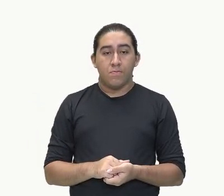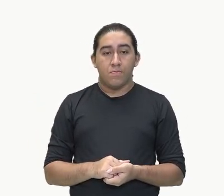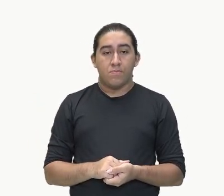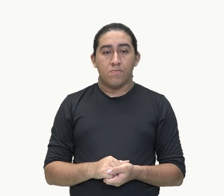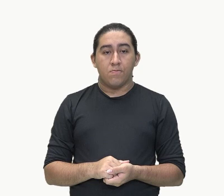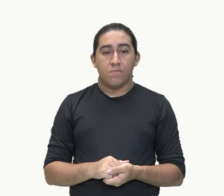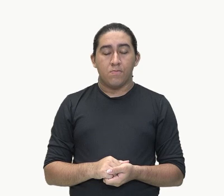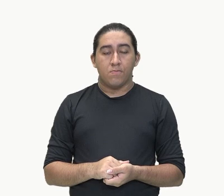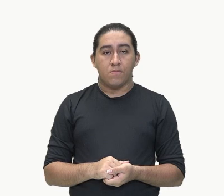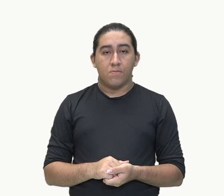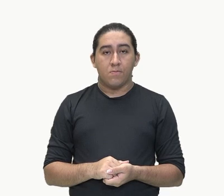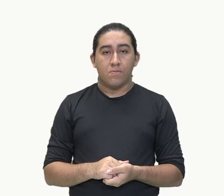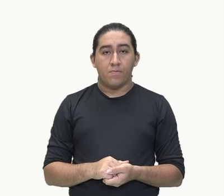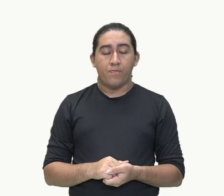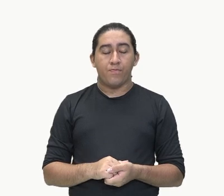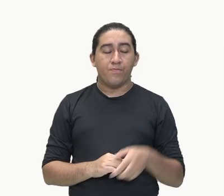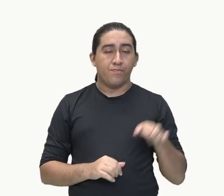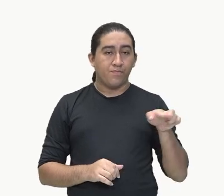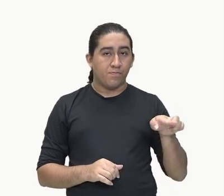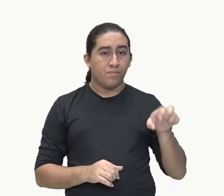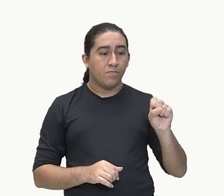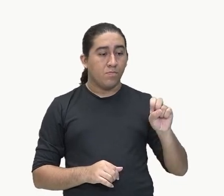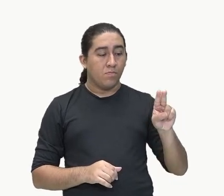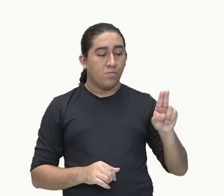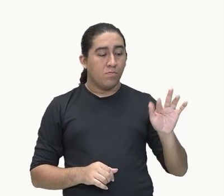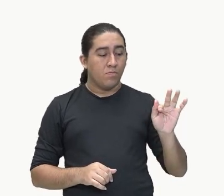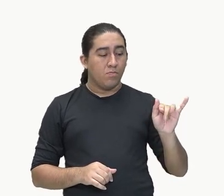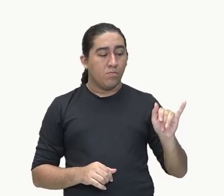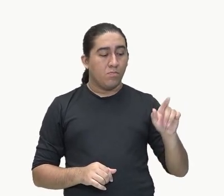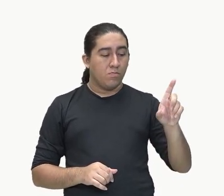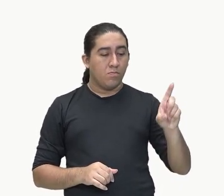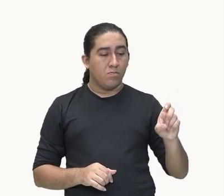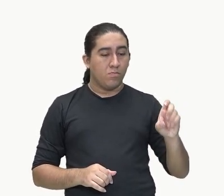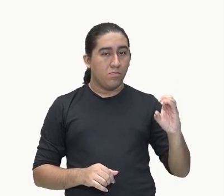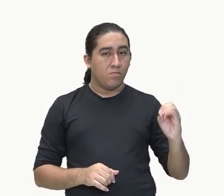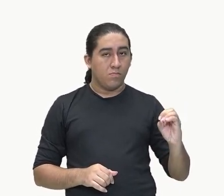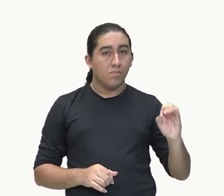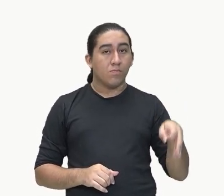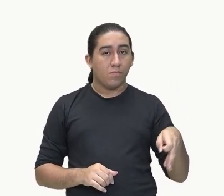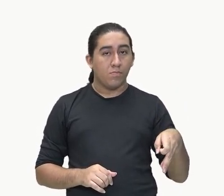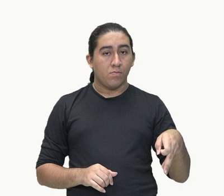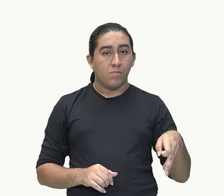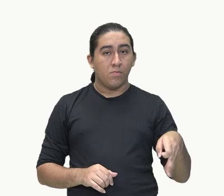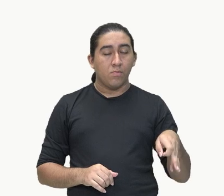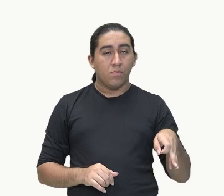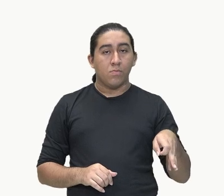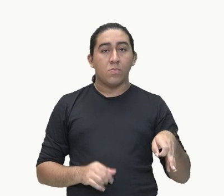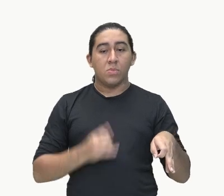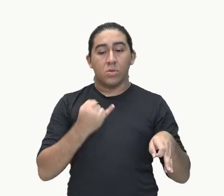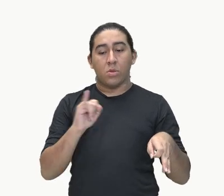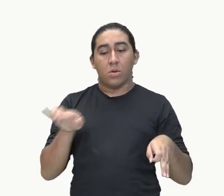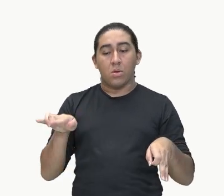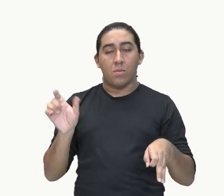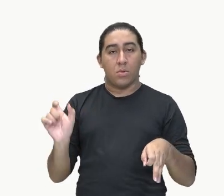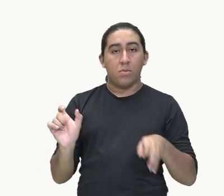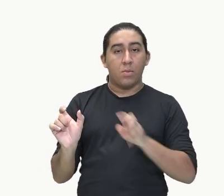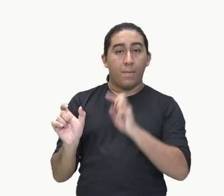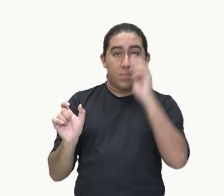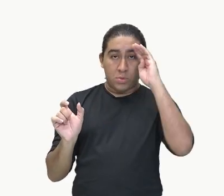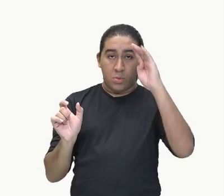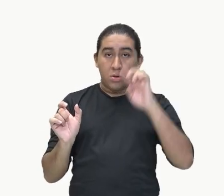o sufixo, formamos papelada, sufixo depois do radical.